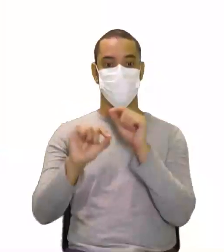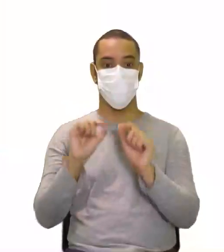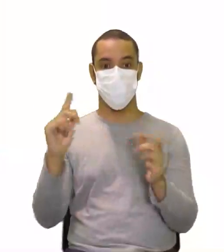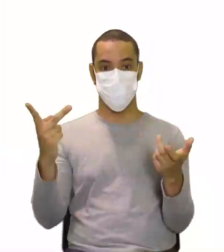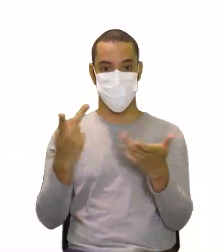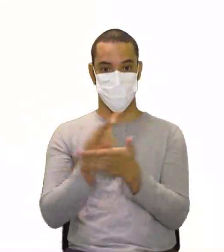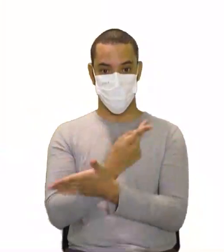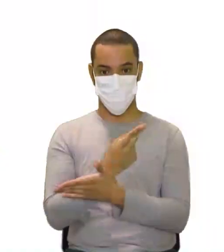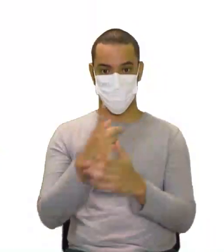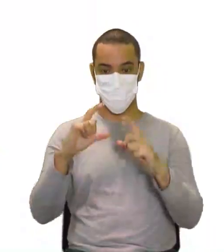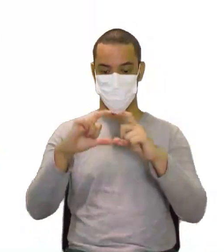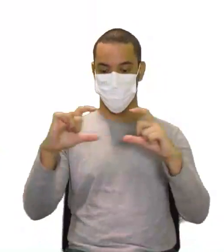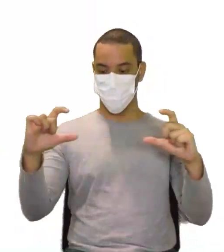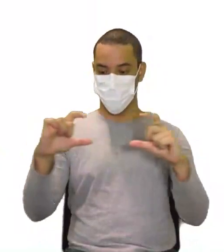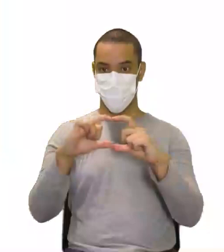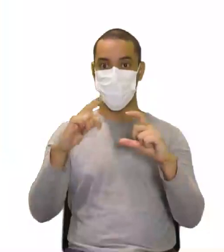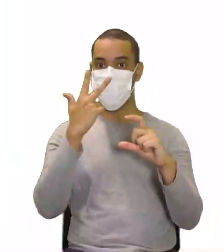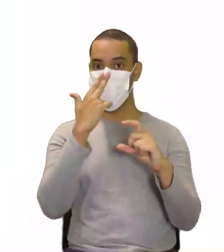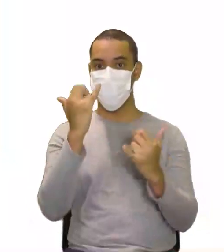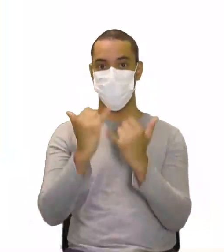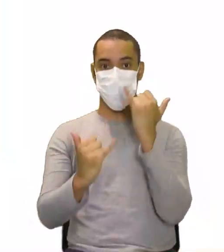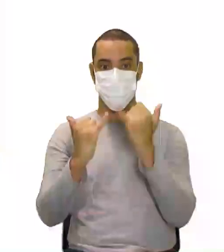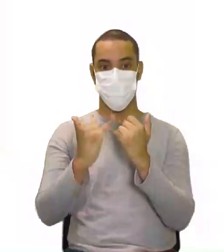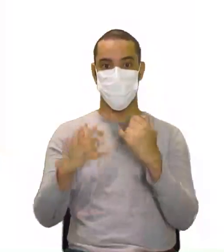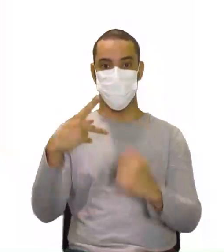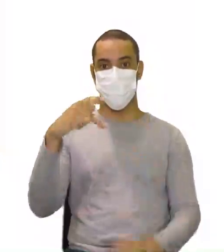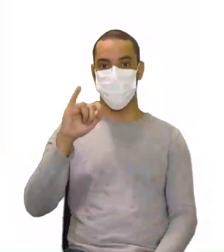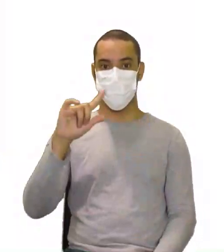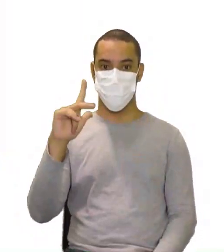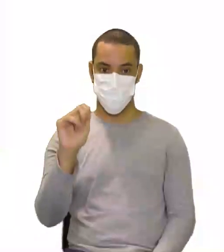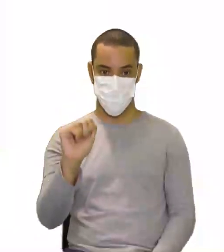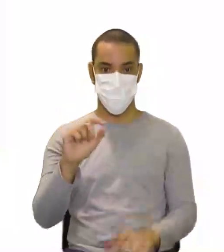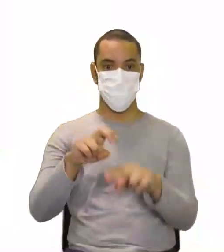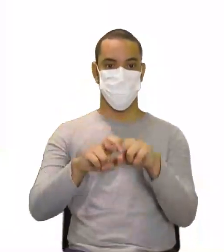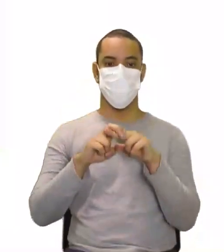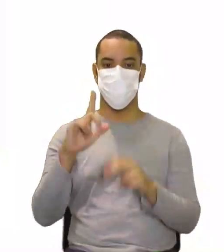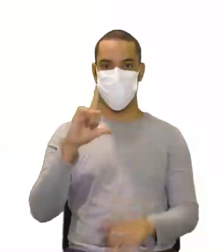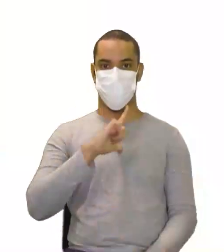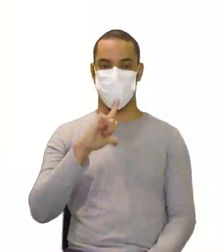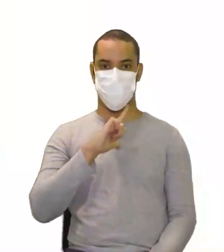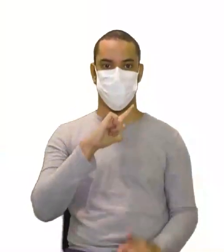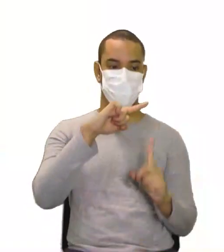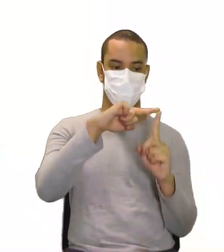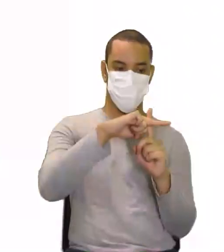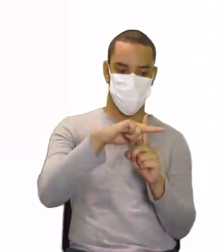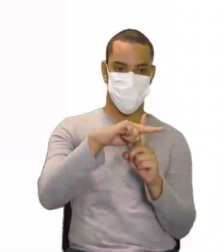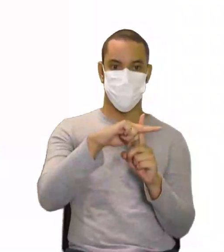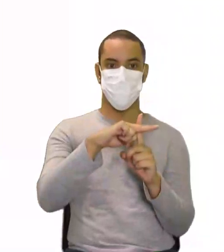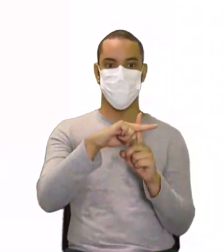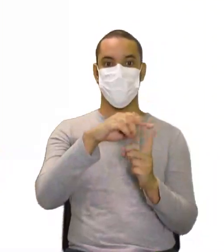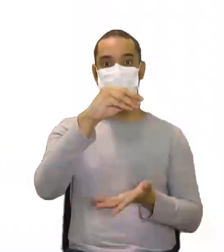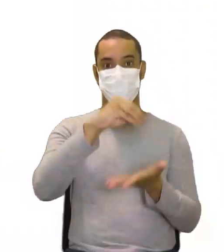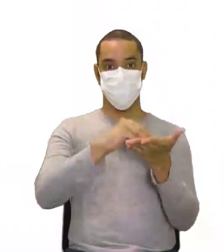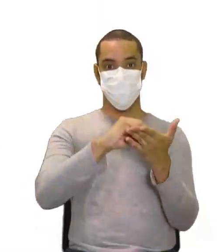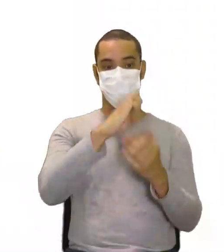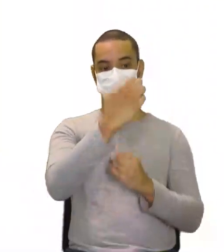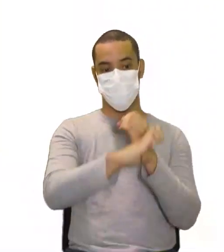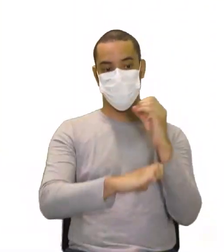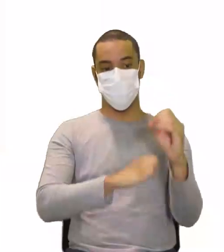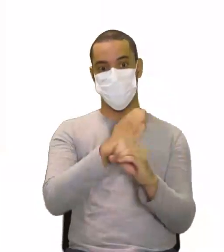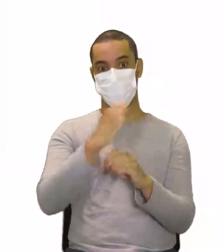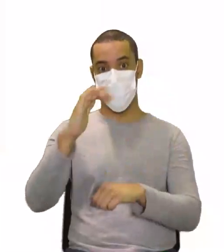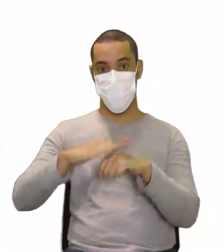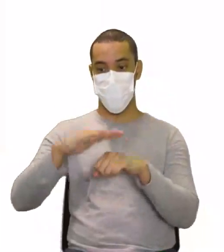aí uma pilha, né? Então, essa barra vai ter um lado positivo por falta de elétrons e o outro com excesso de